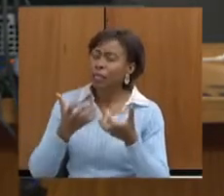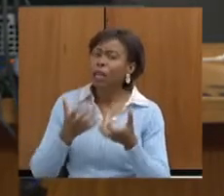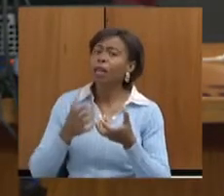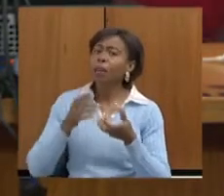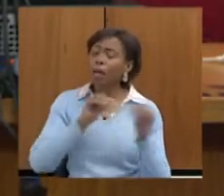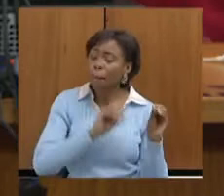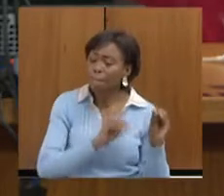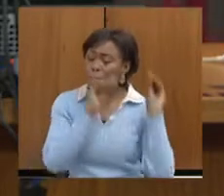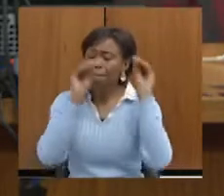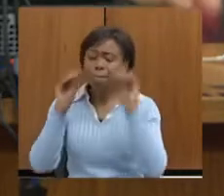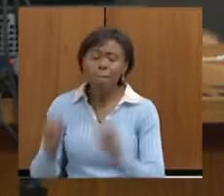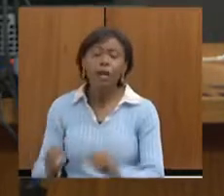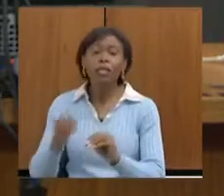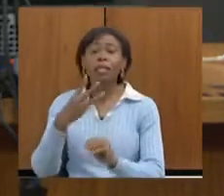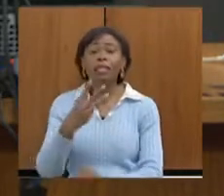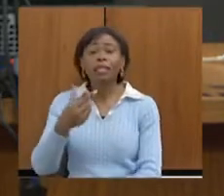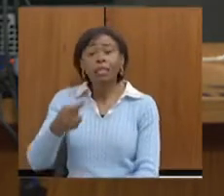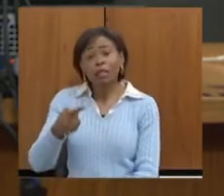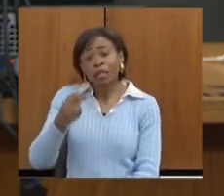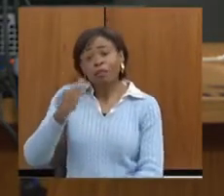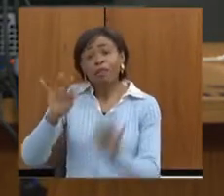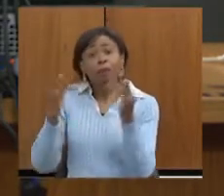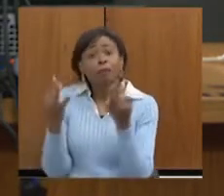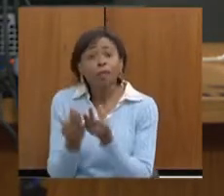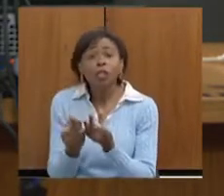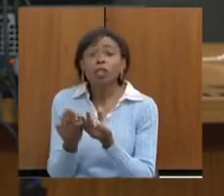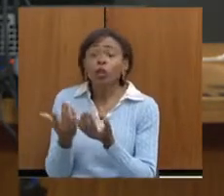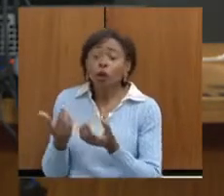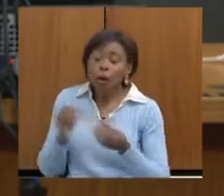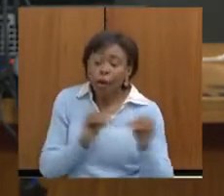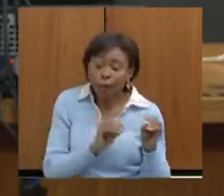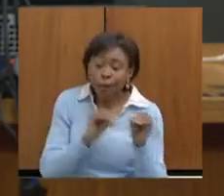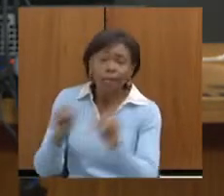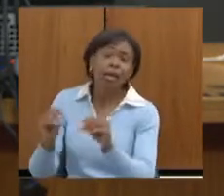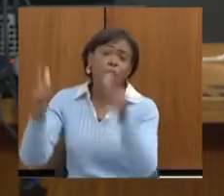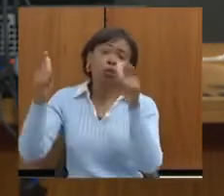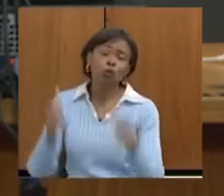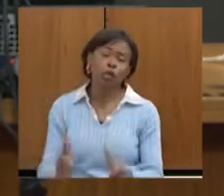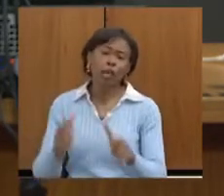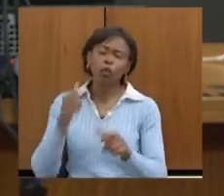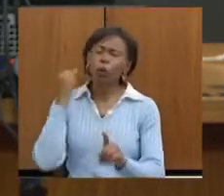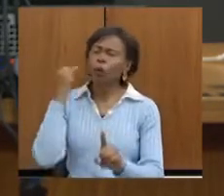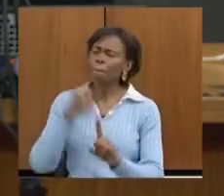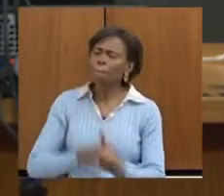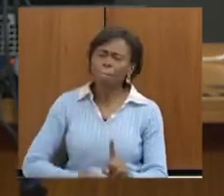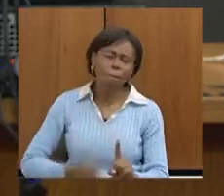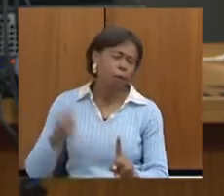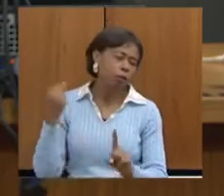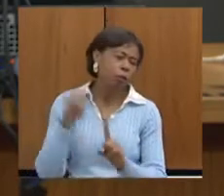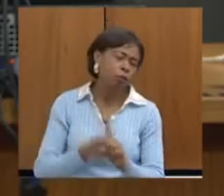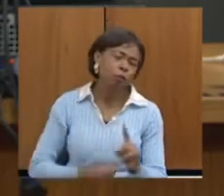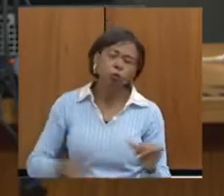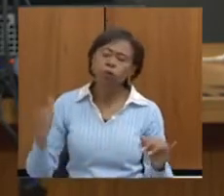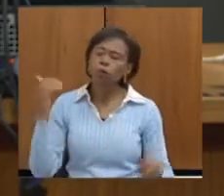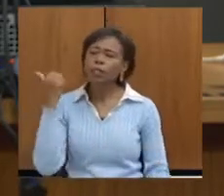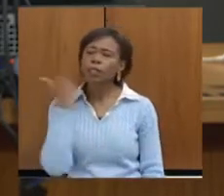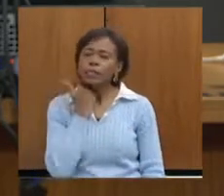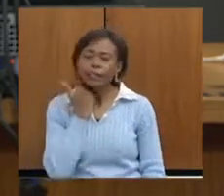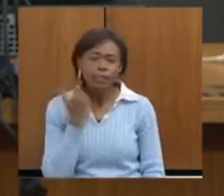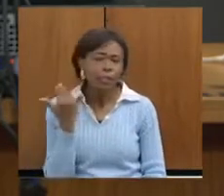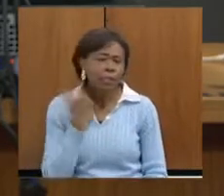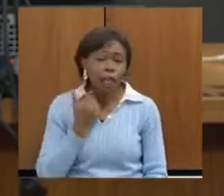entamento para que 37 famílias tivesse direito a responta mento foi uma luta incansável Vocês não tem noção de chegar em casa e